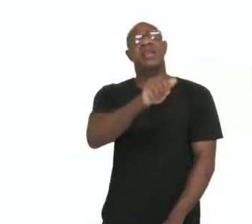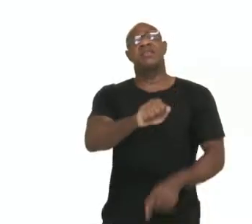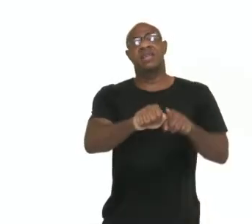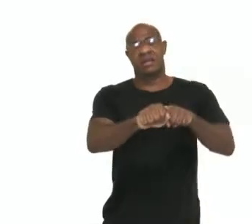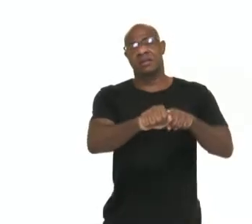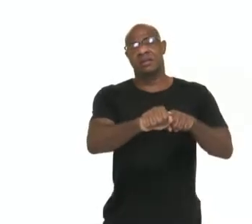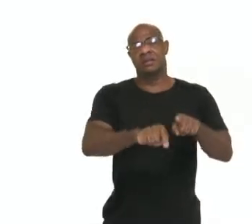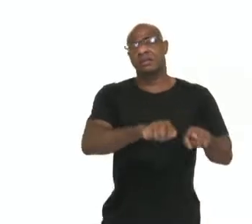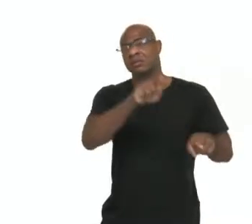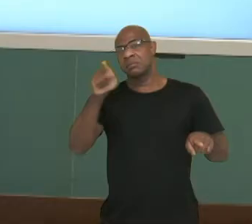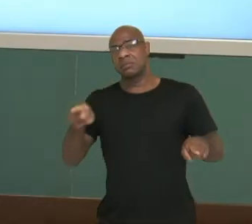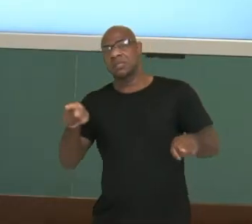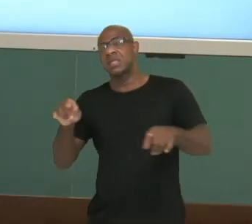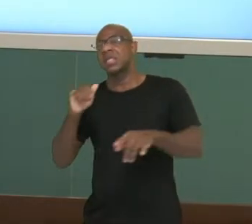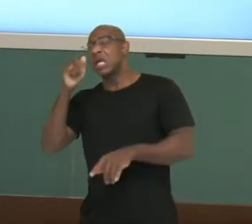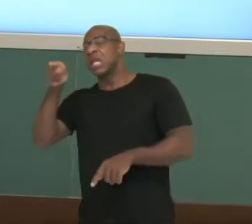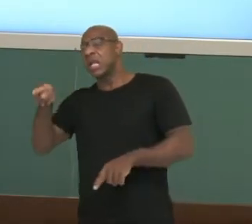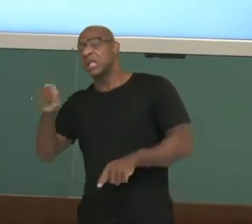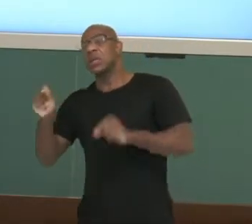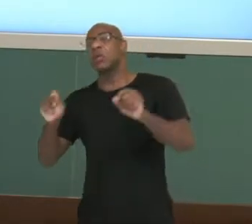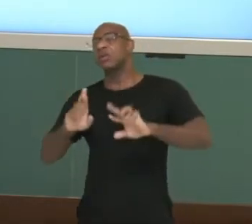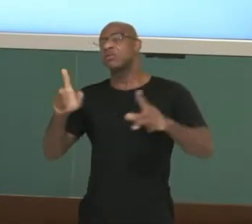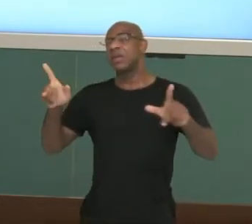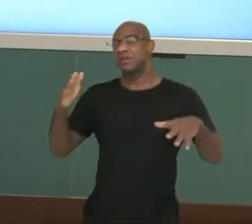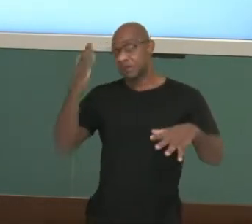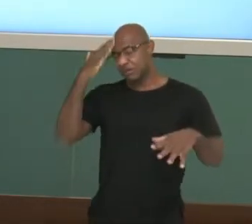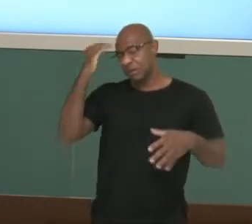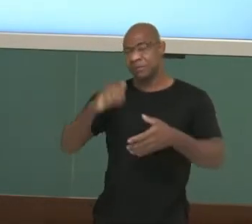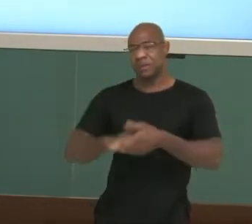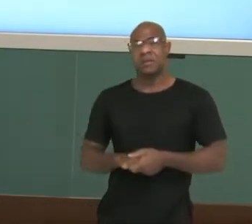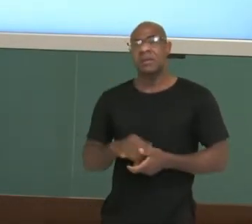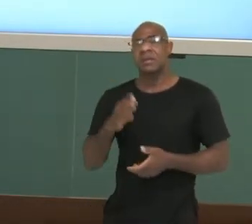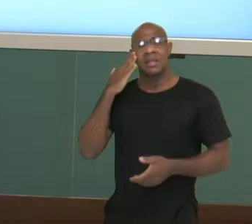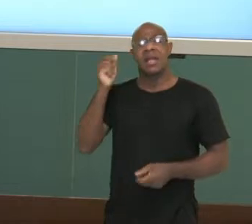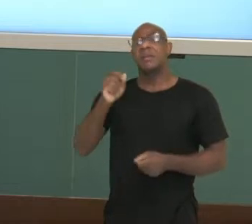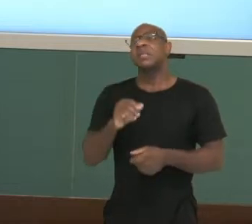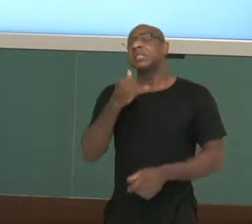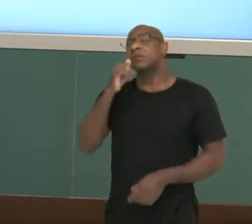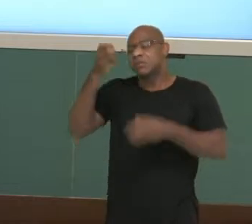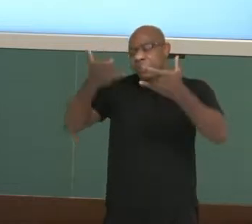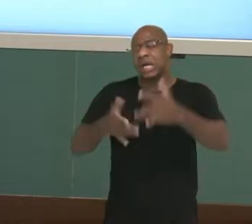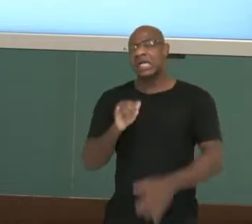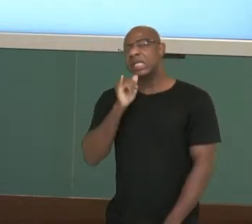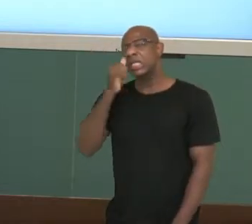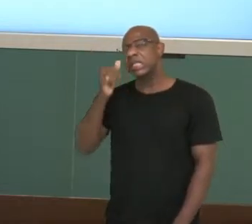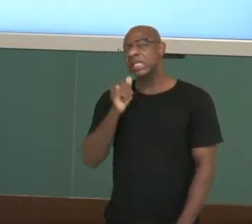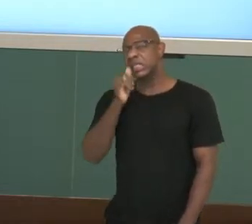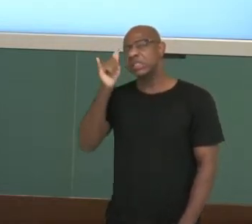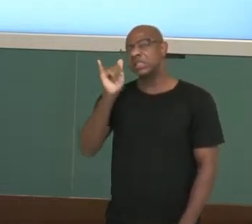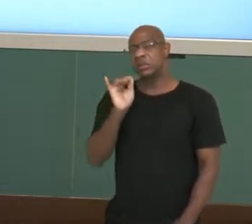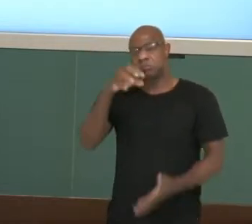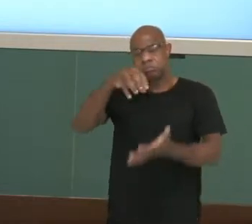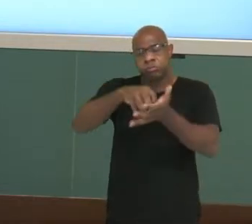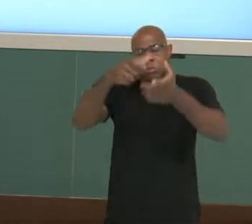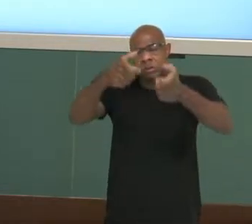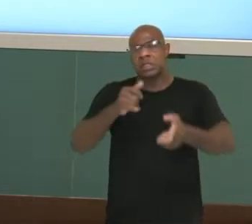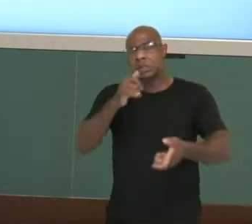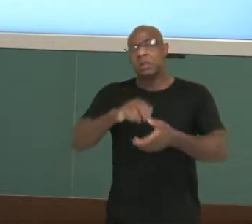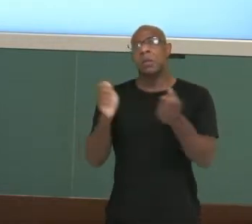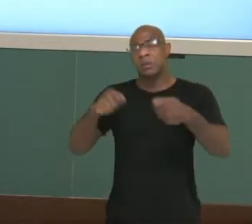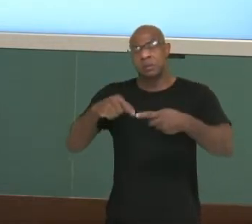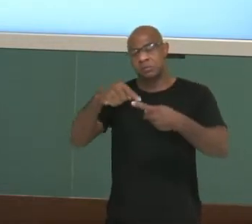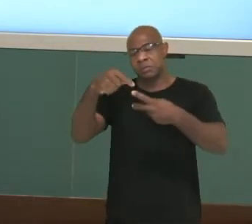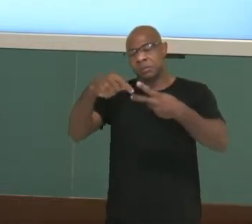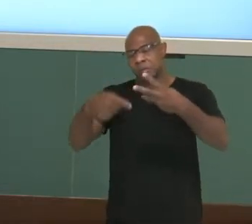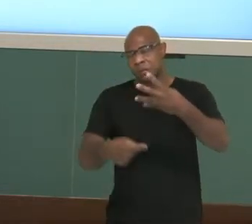não renováveis de energia? Então, quando a gente está falando em fontes de energia, nós vamos lembrar que elas podem ser classificadas